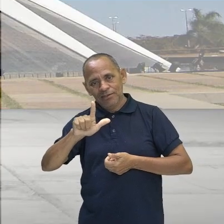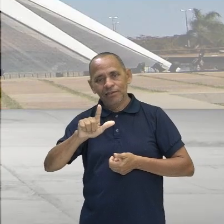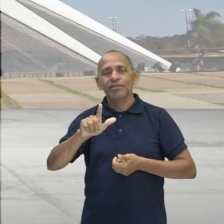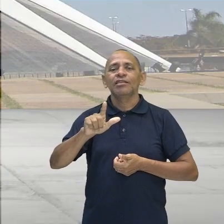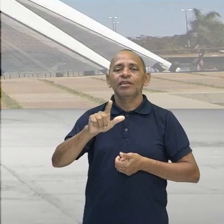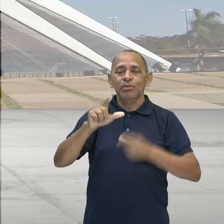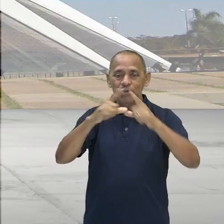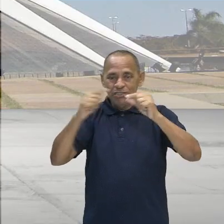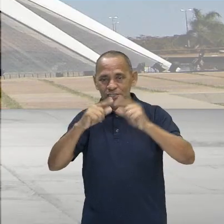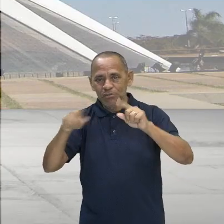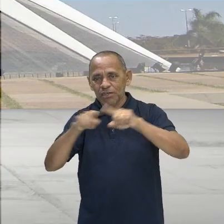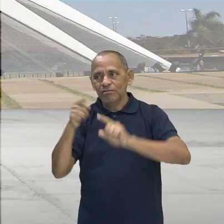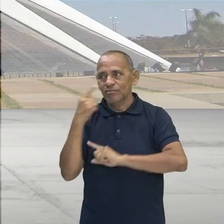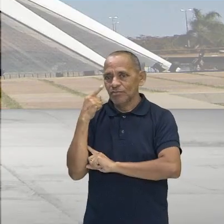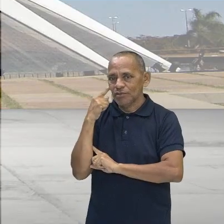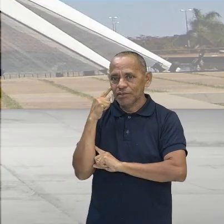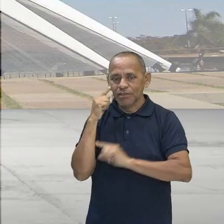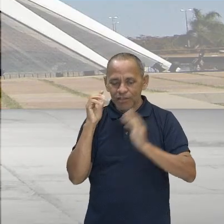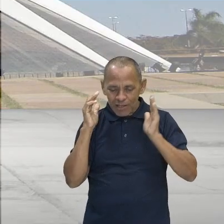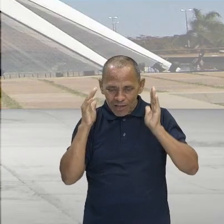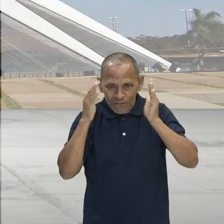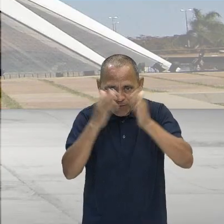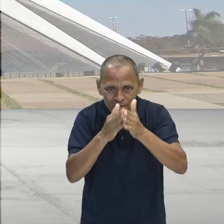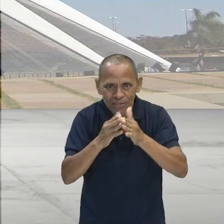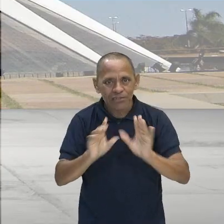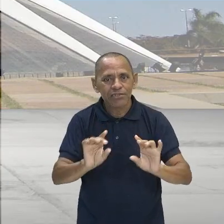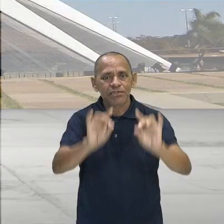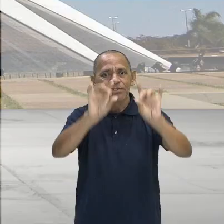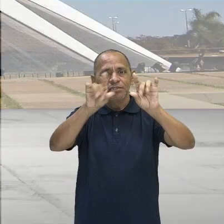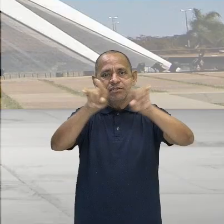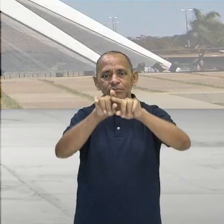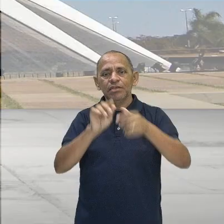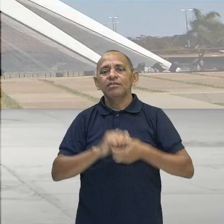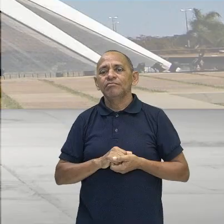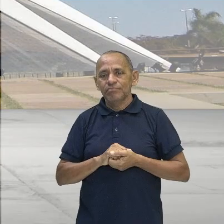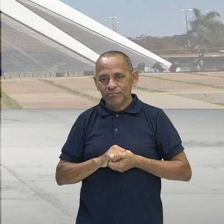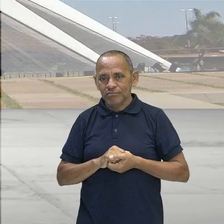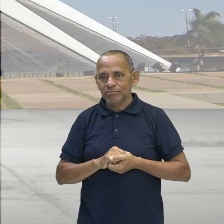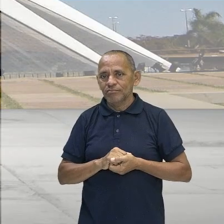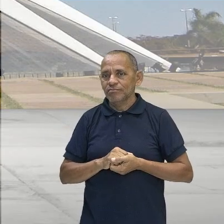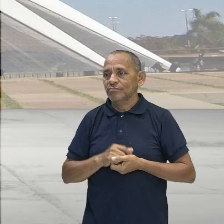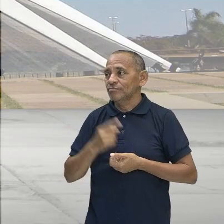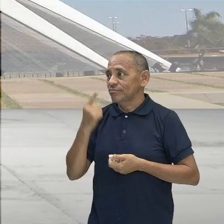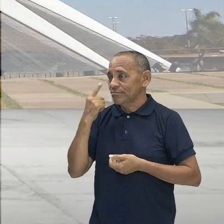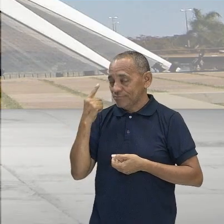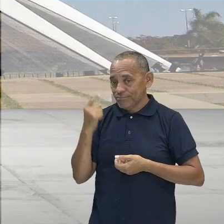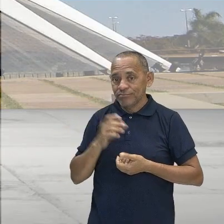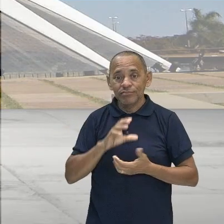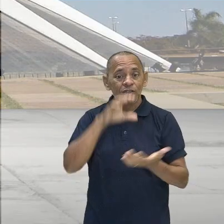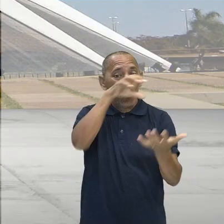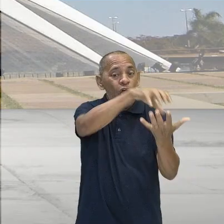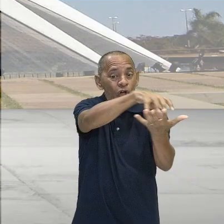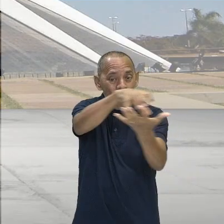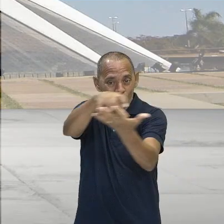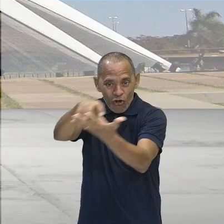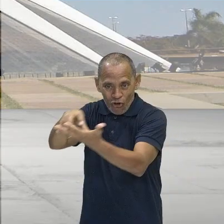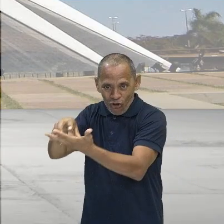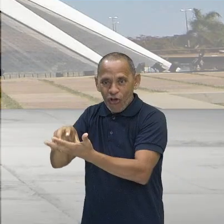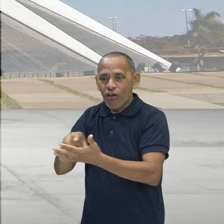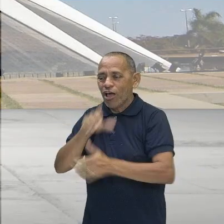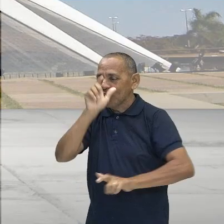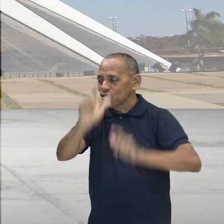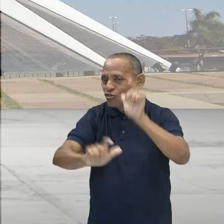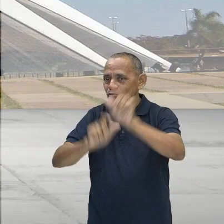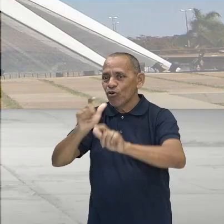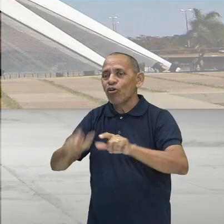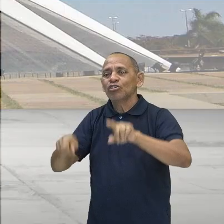específica e diferente, vem da onde, professora Lúcia? É justamente de uma oca dos povos da América do Norte. Da